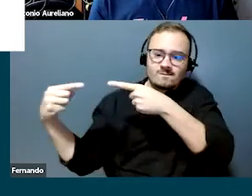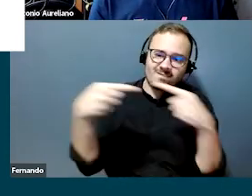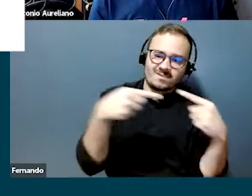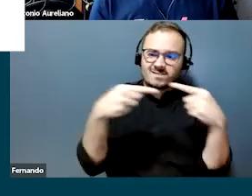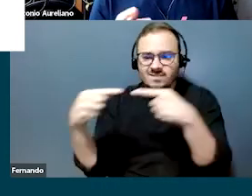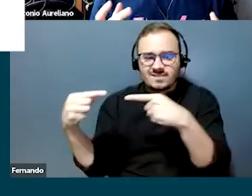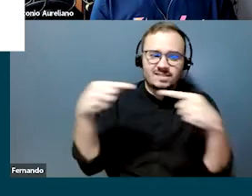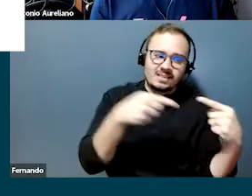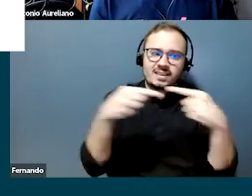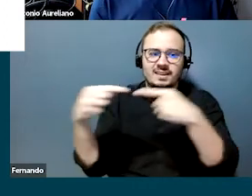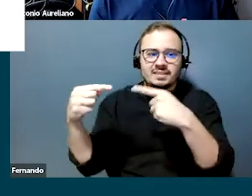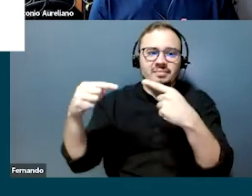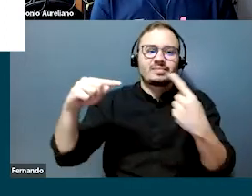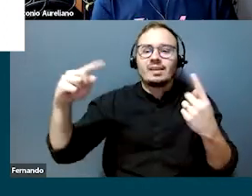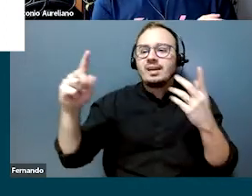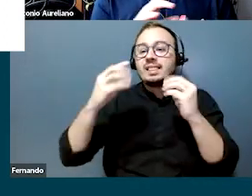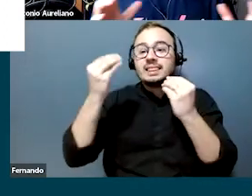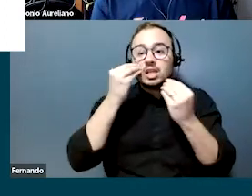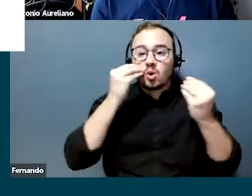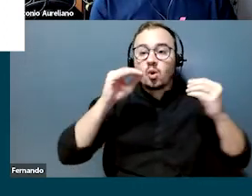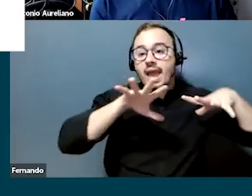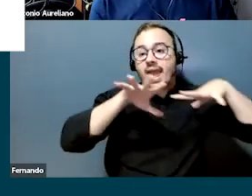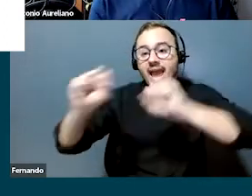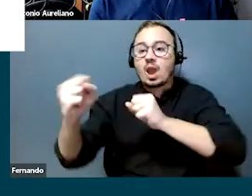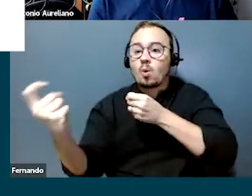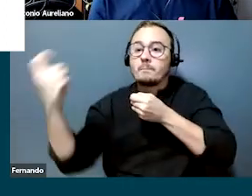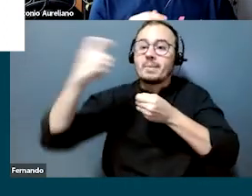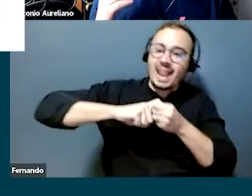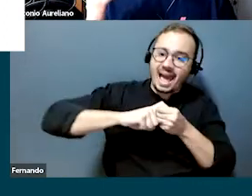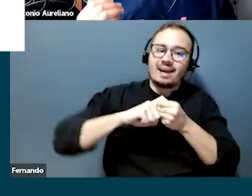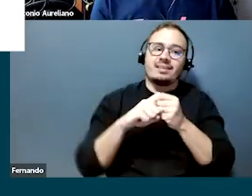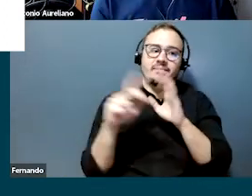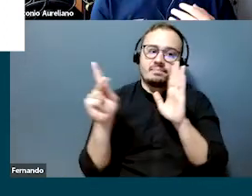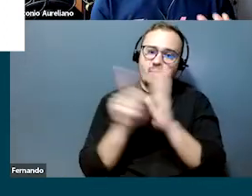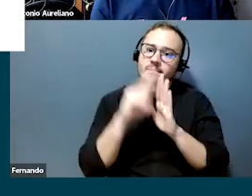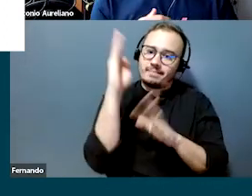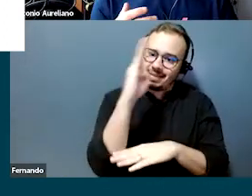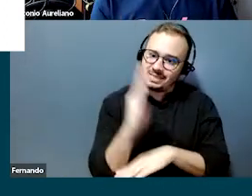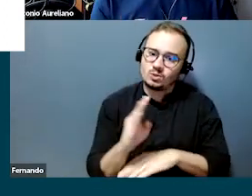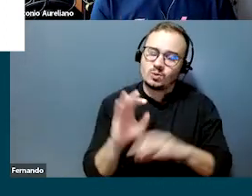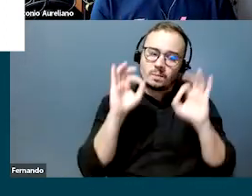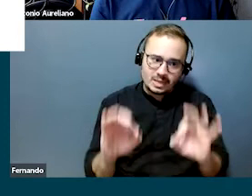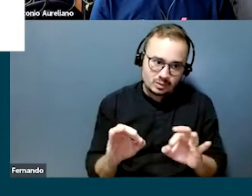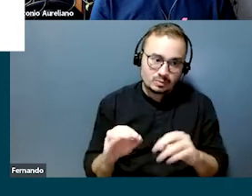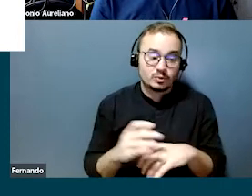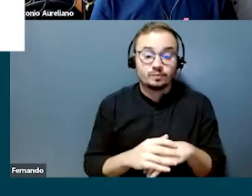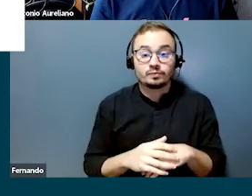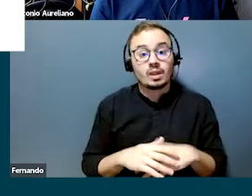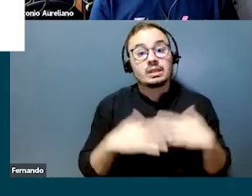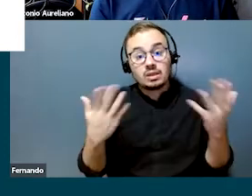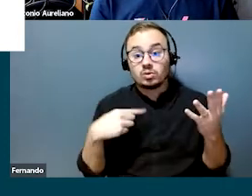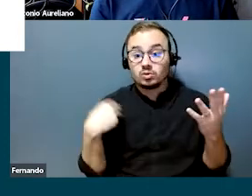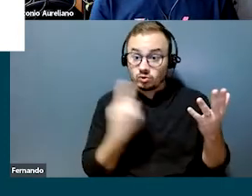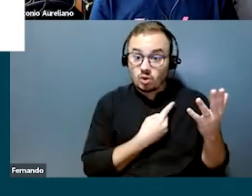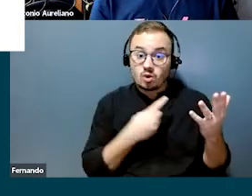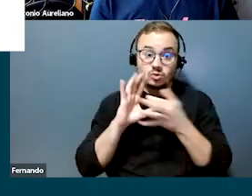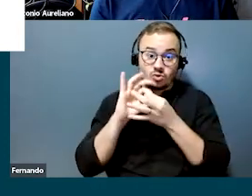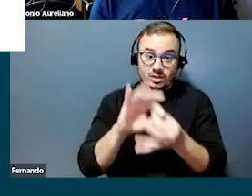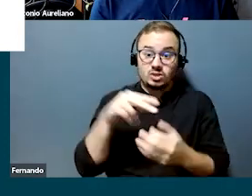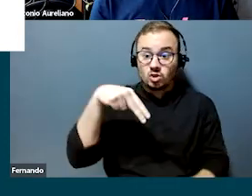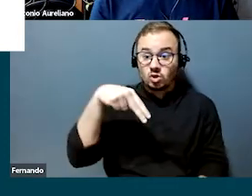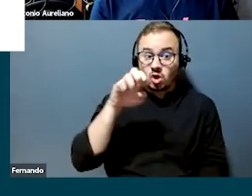e aí partiu atrás dos domínios que tinham perdido, e aí foi uma verdadeira guerra mundial. Tem a guerra no Índico, Pacífico, Mediterrâneo e por aí vai. E aqui no